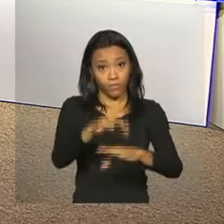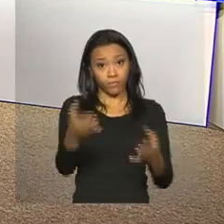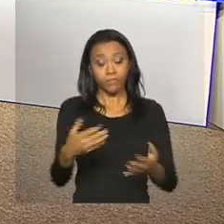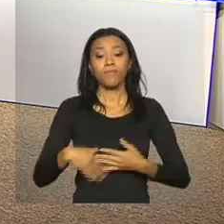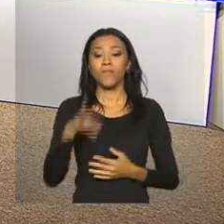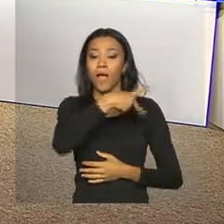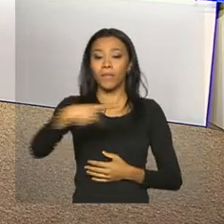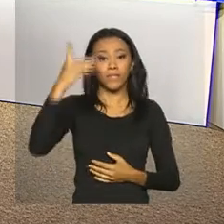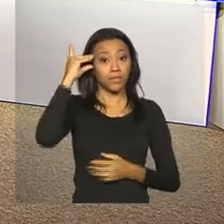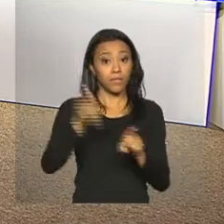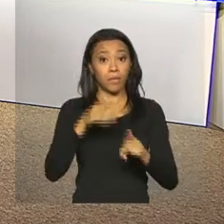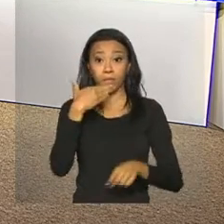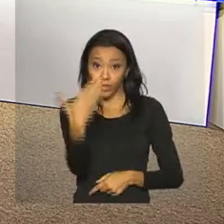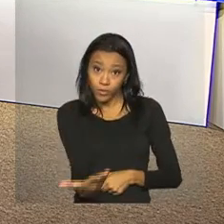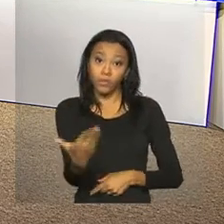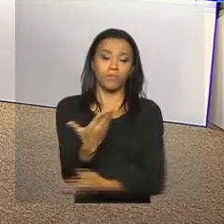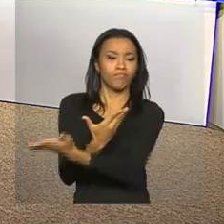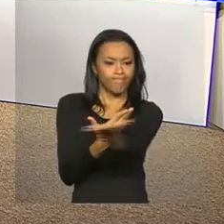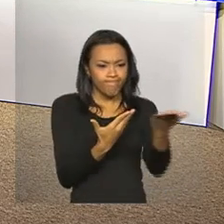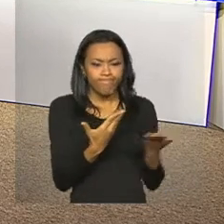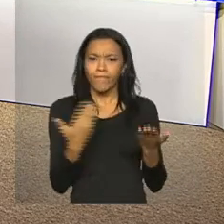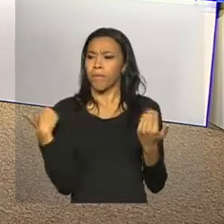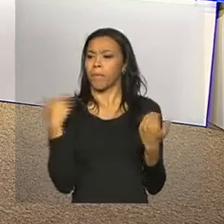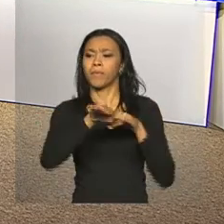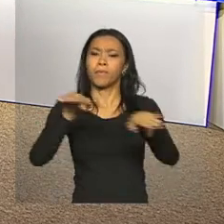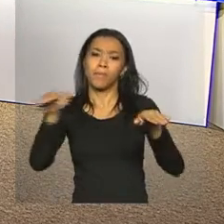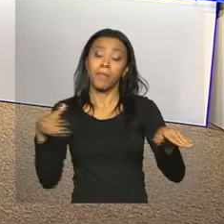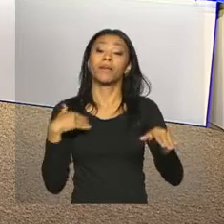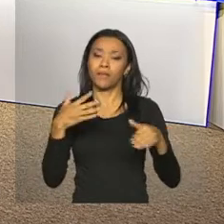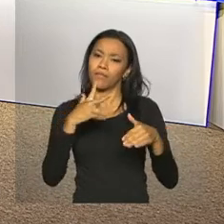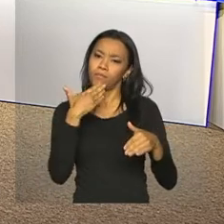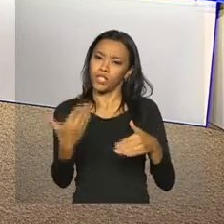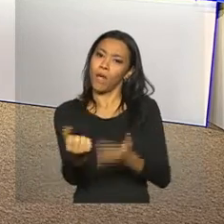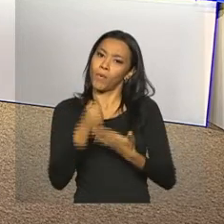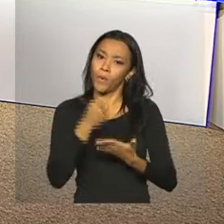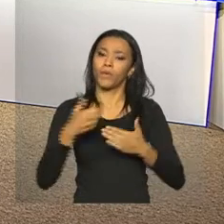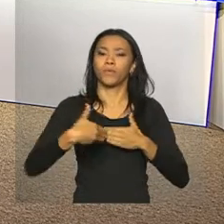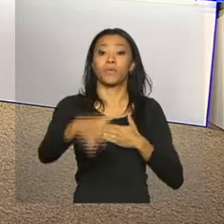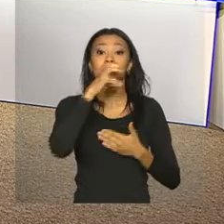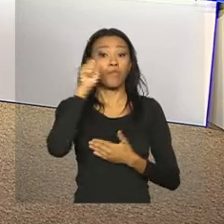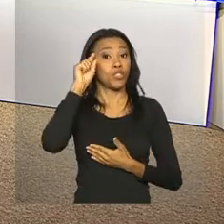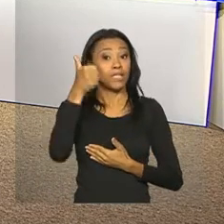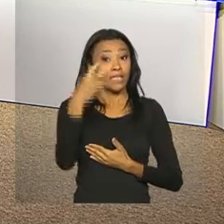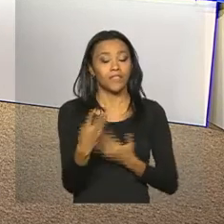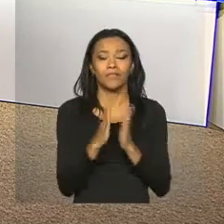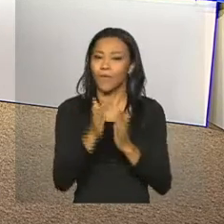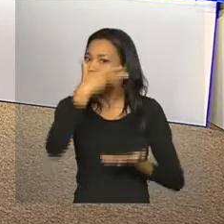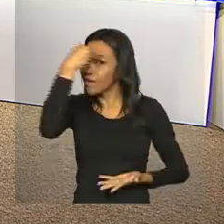presidenta também pediu o envolvimento na mobilização nacional contra a ad que será realizada no próximo sábado dia 13 não